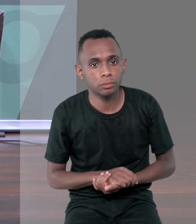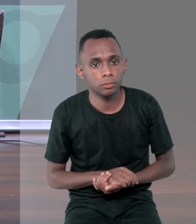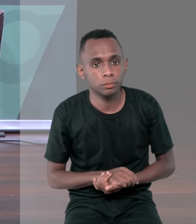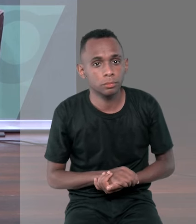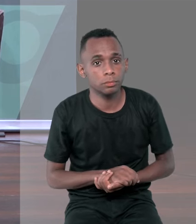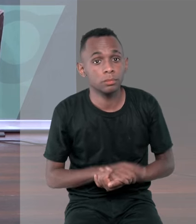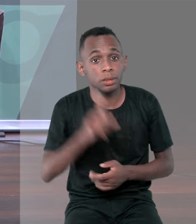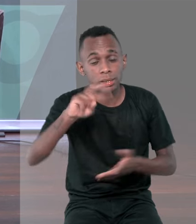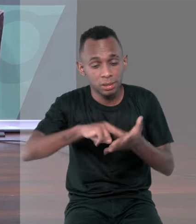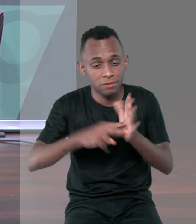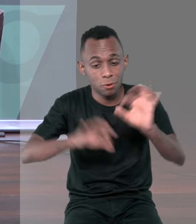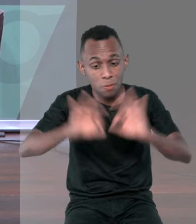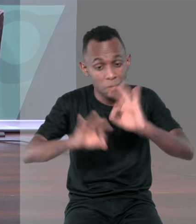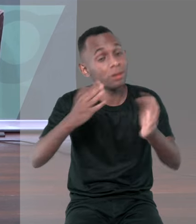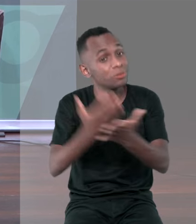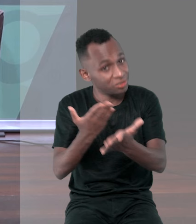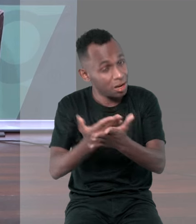É um plano de aula.